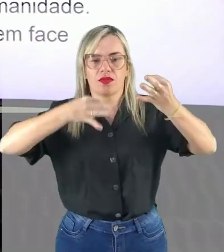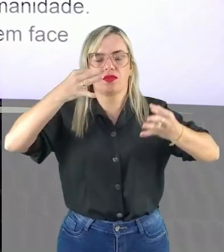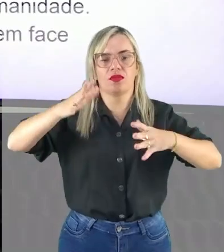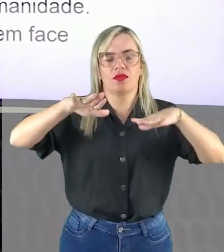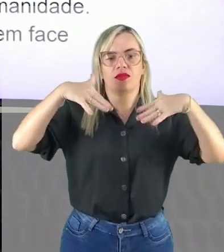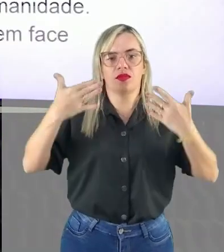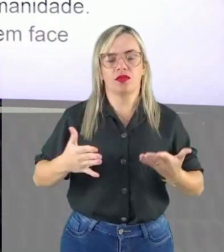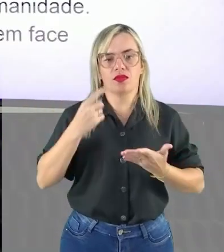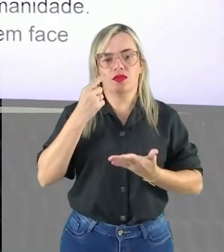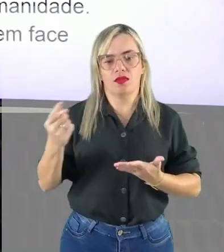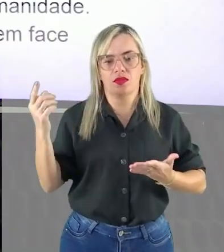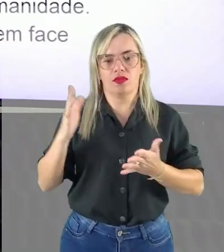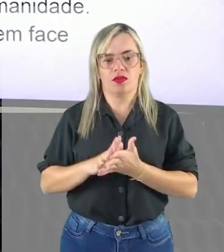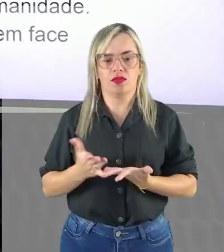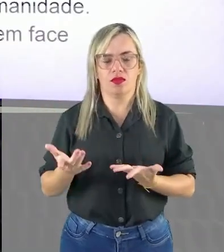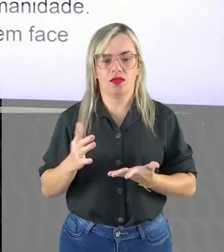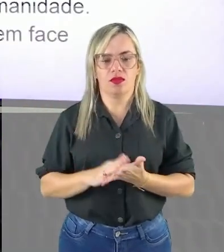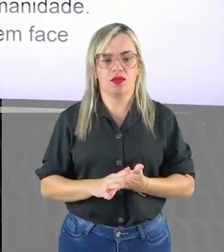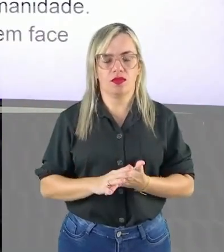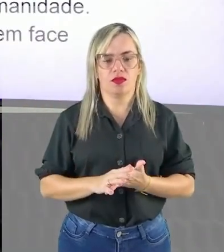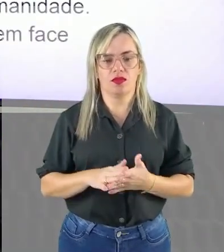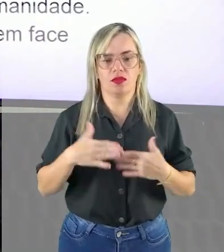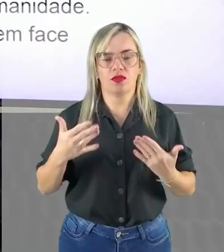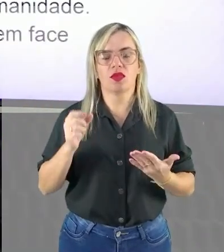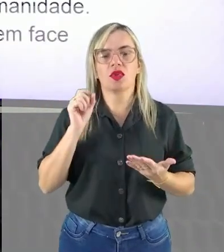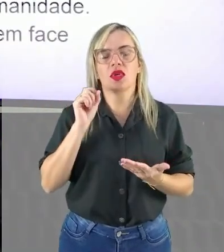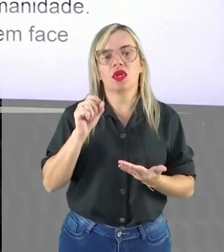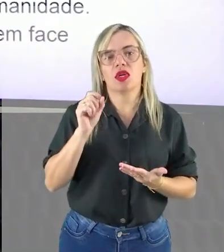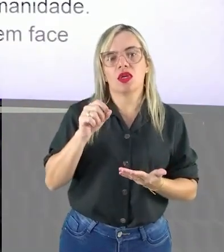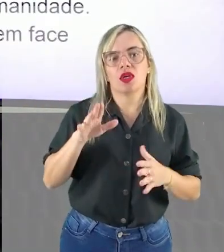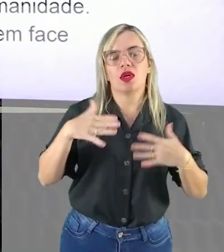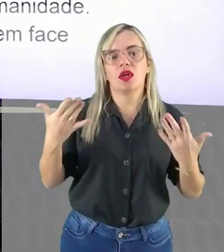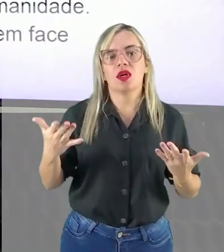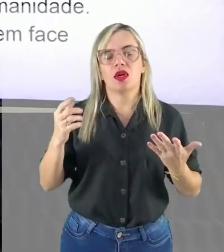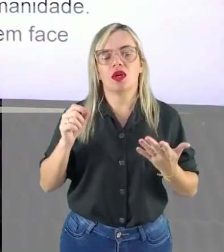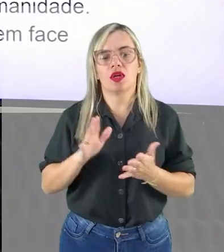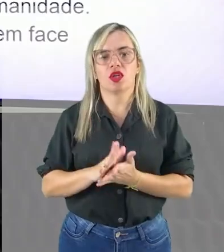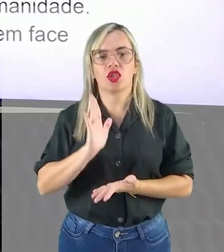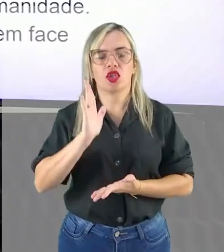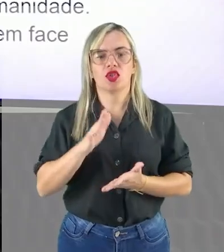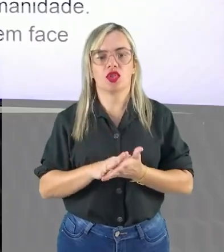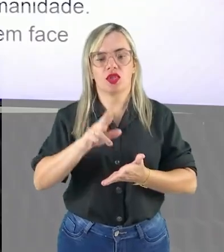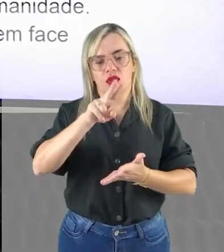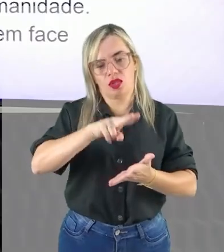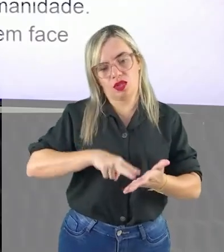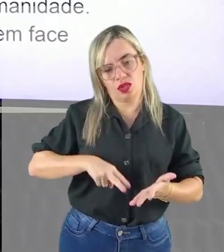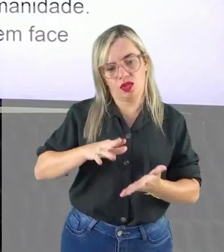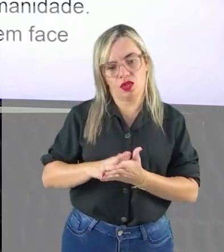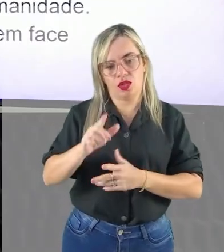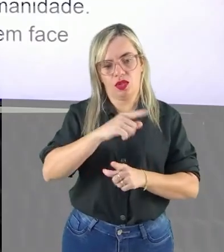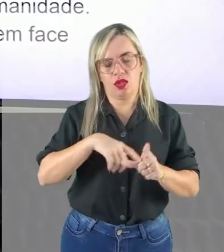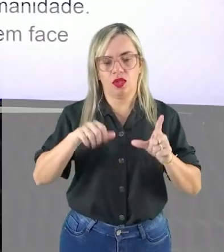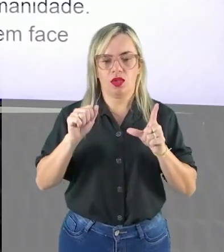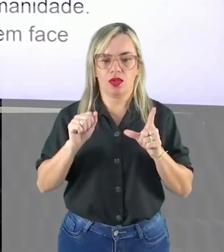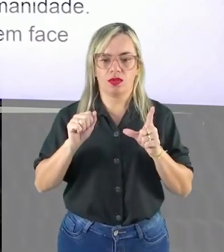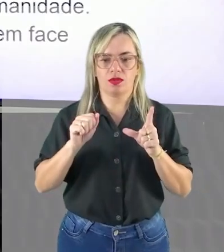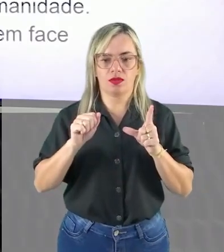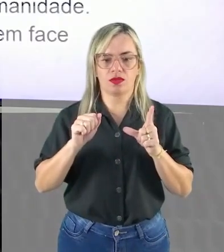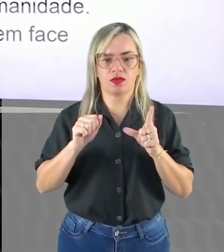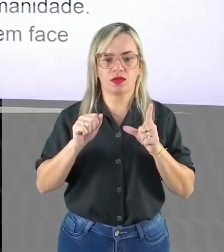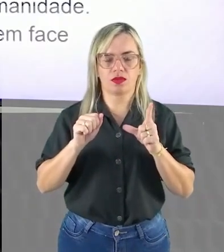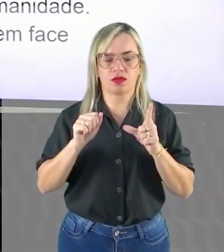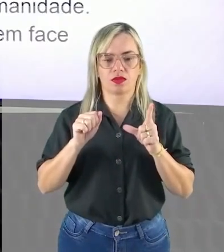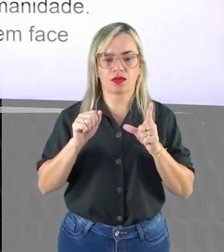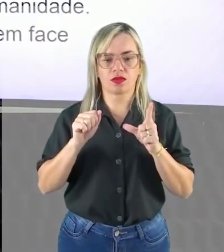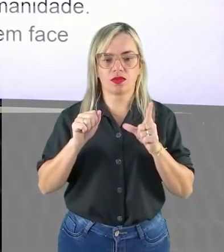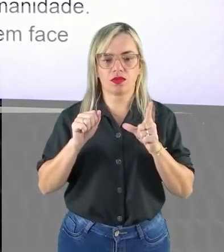Então, a crítica, humor, né? Diante de quê? Ou seja, qual é a crítica da charge que a gente vai já ler? Tá? Constatação do ser humano como